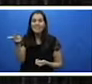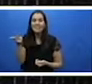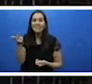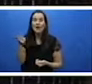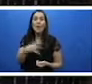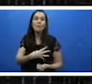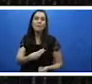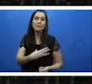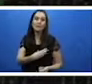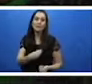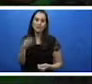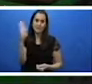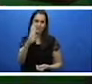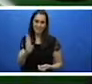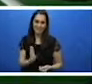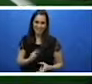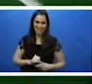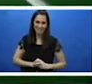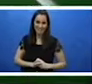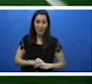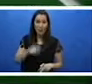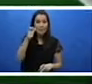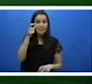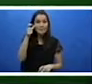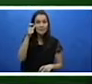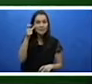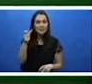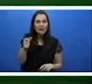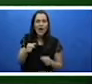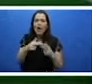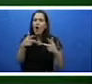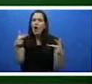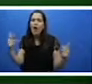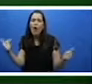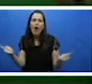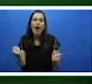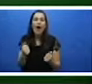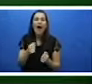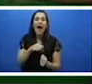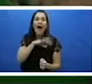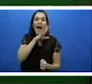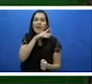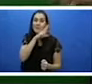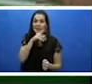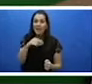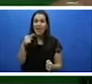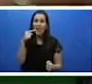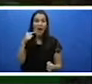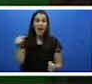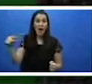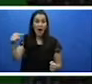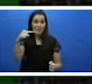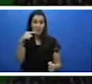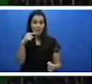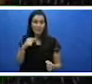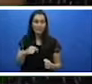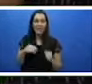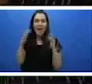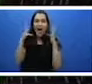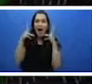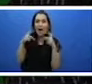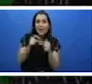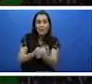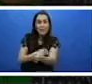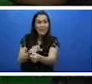brasileiros, onde observaram, entre outros animais, o tamanduá bandeira, a onça pintada,